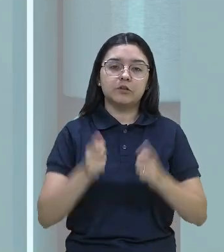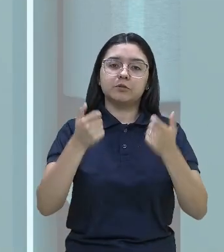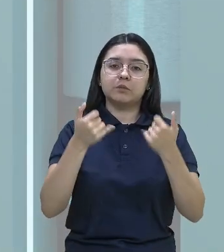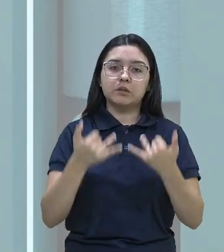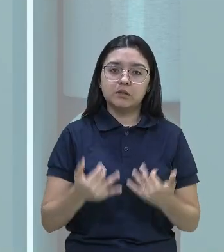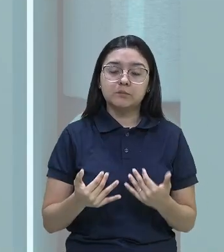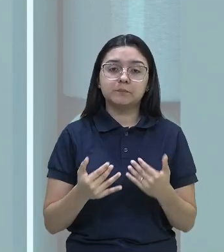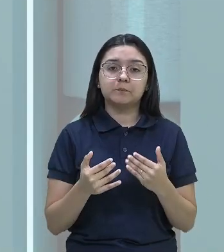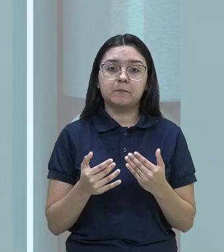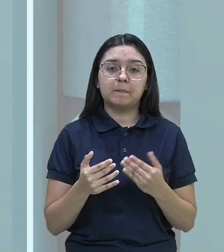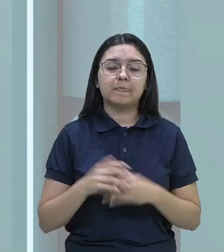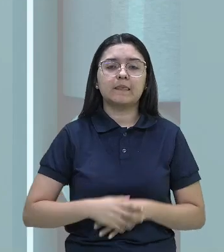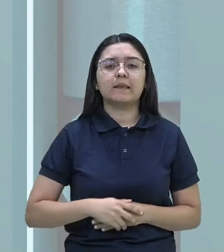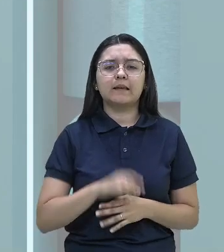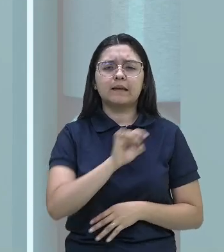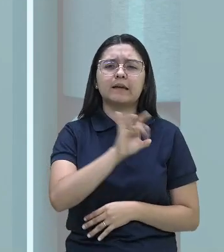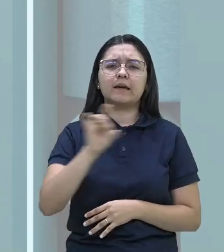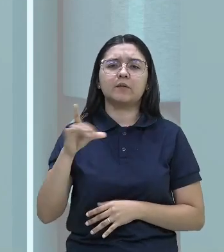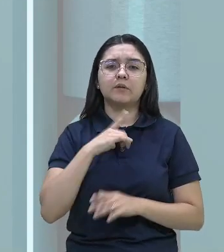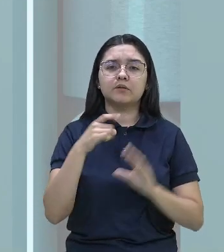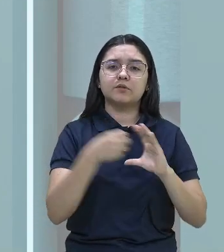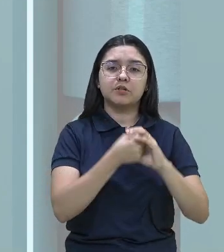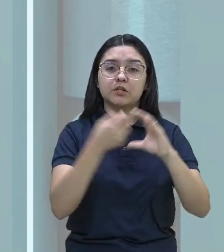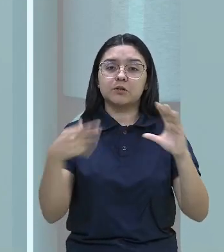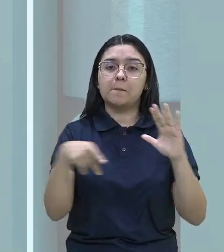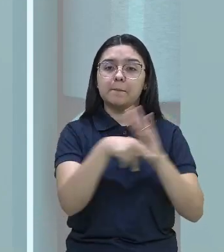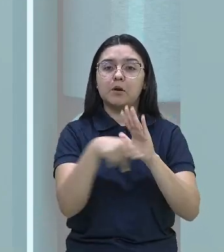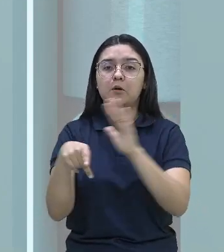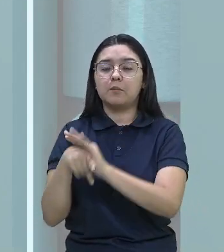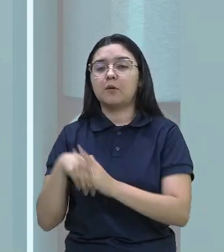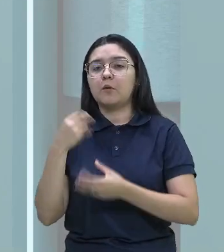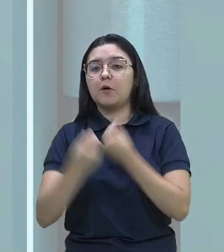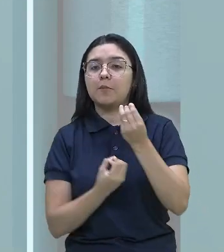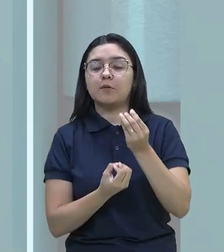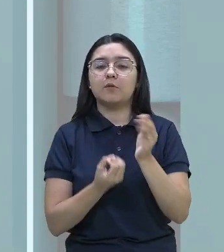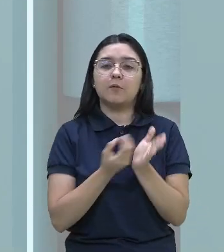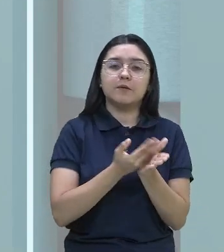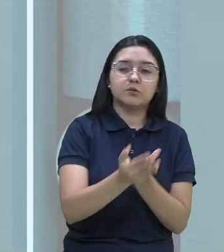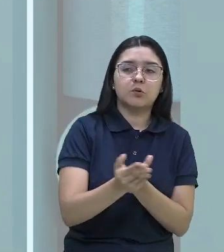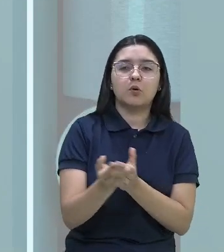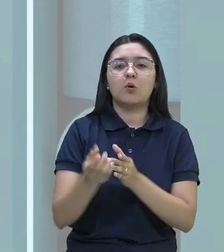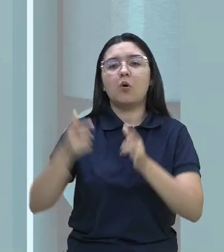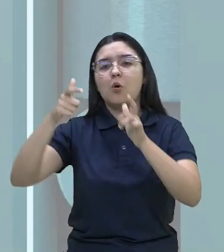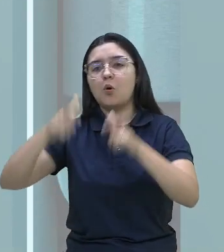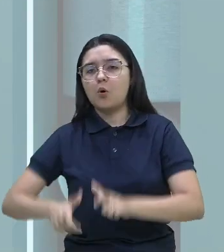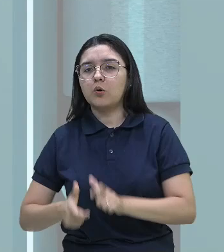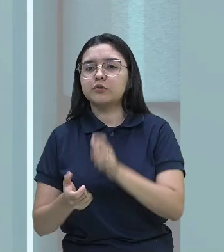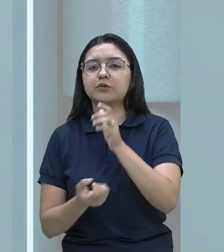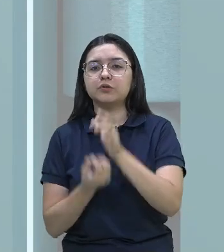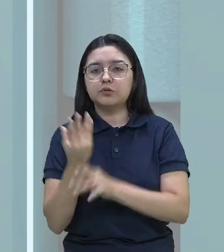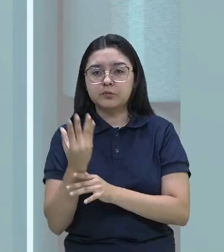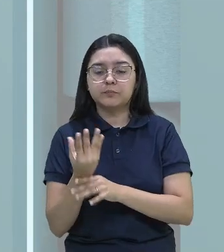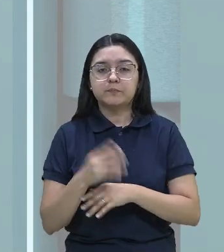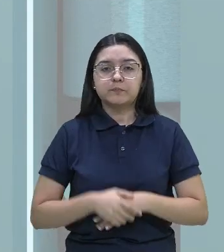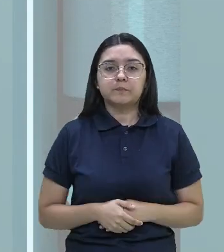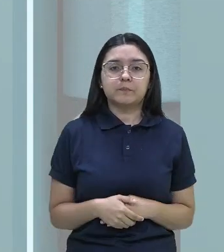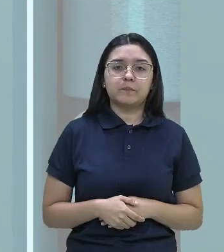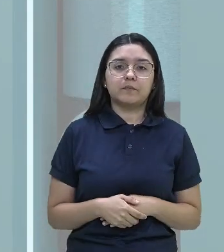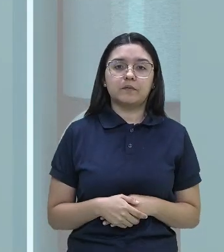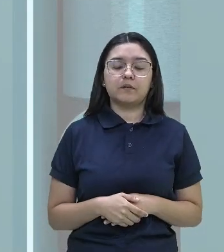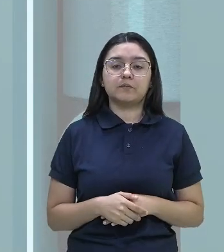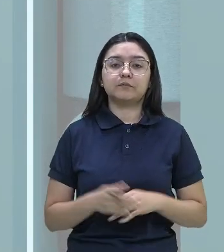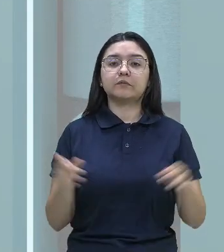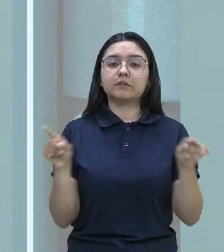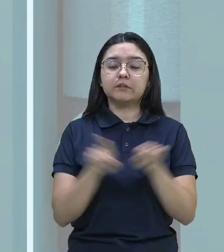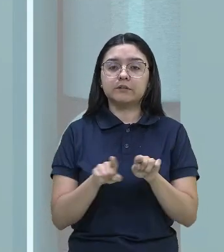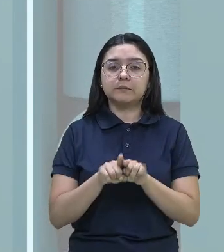falando, cada um com suas características, como surgiu, aonde surgiu, certo? Mas também nós